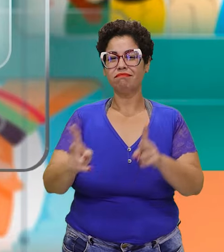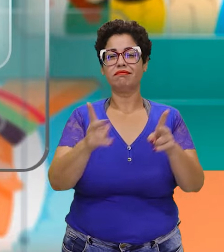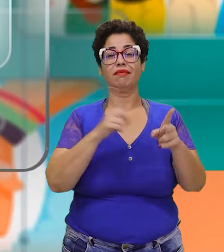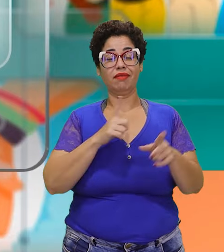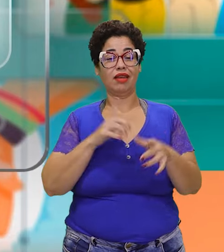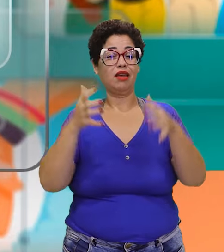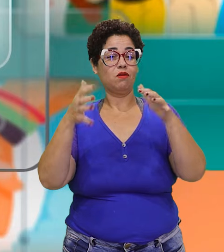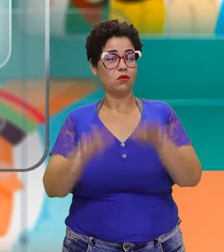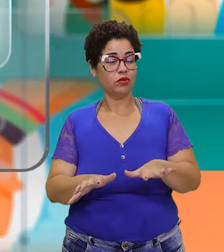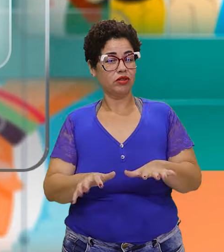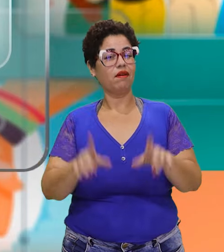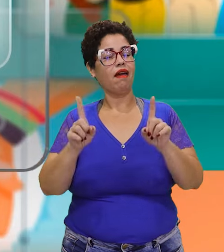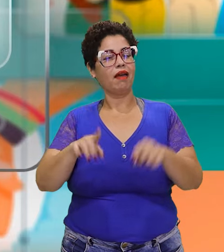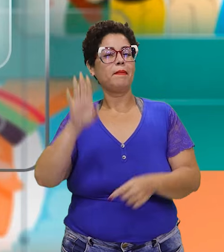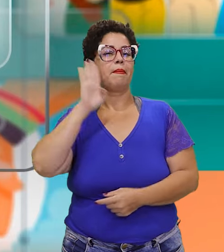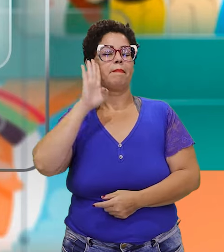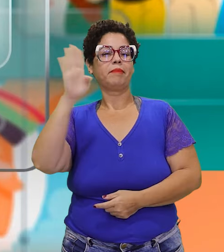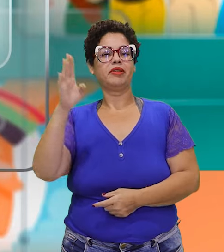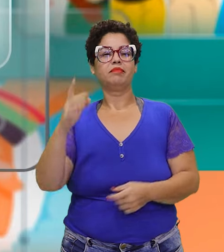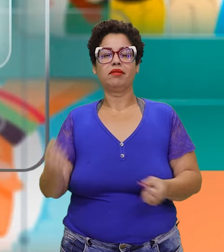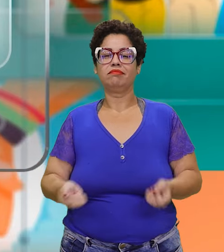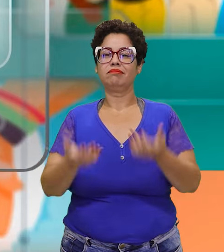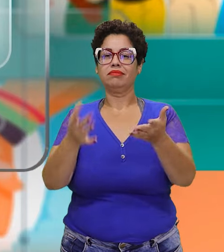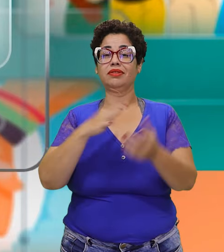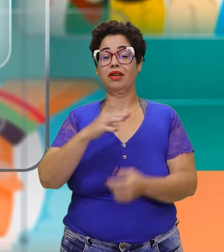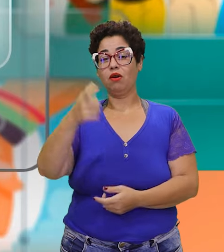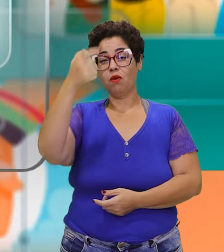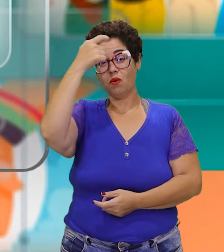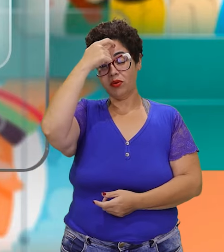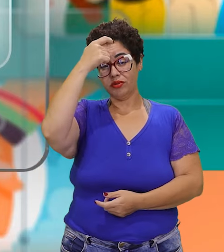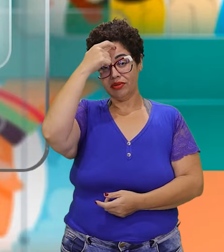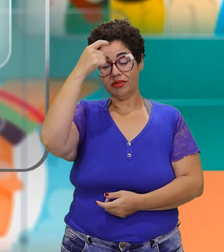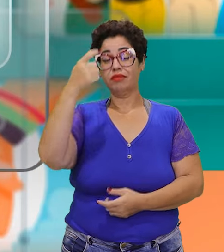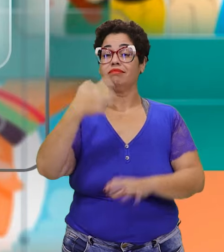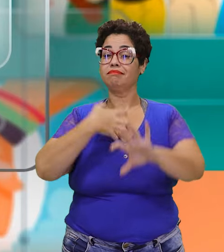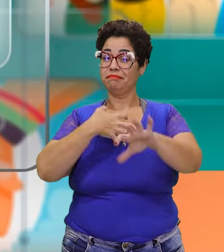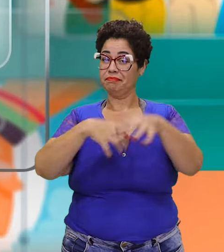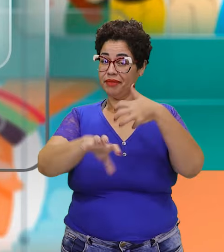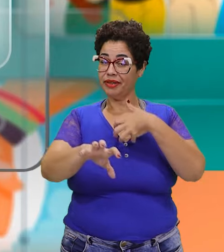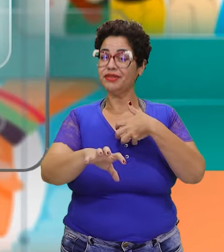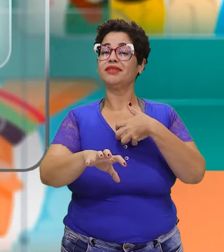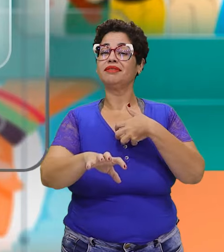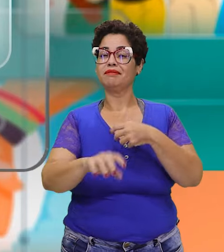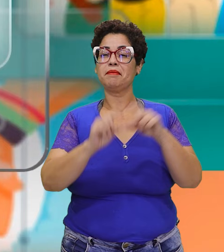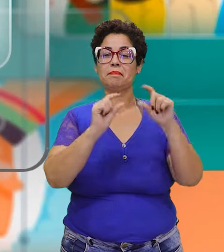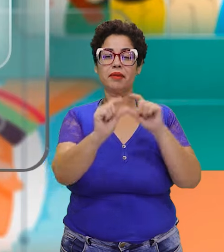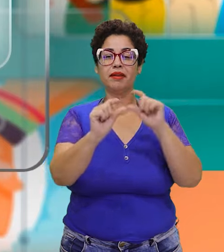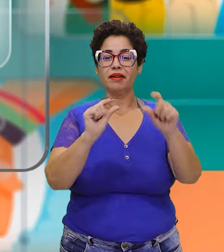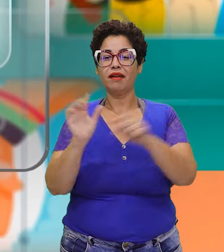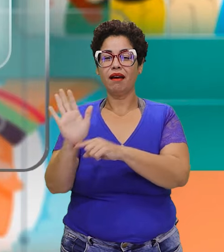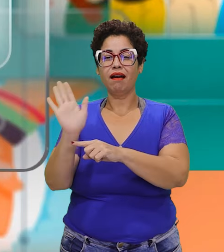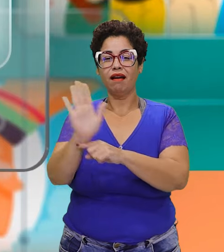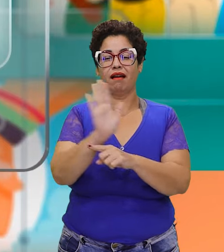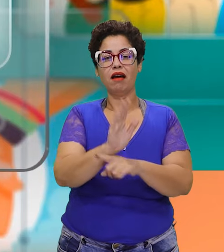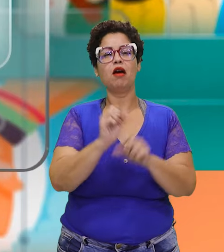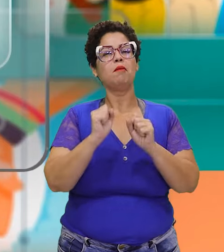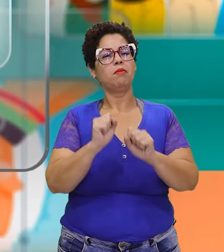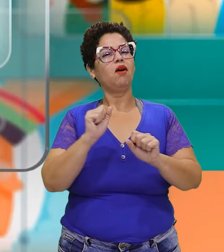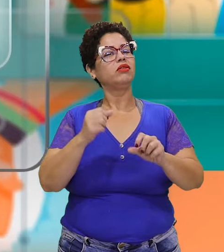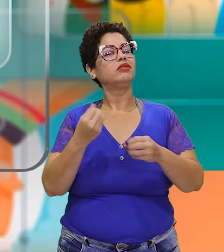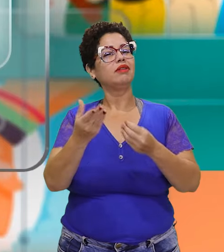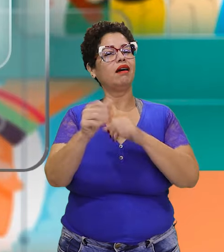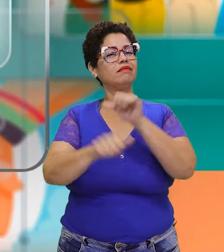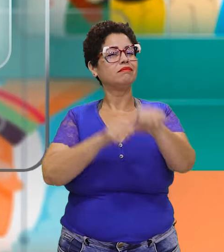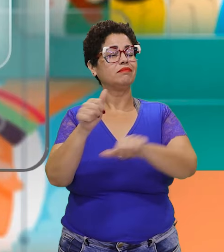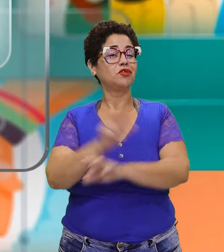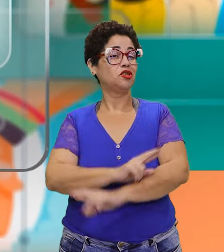sociedade verdadeiramente inclusiva, é fundamental promover a conscientização e a empatia. Pequenos gestos